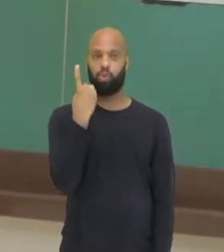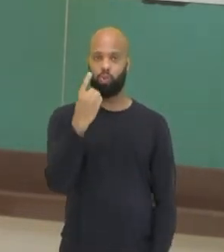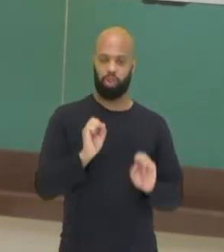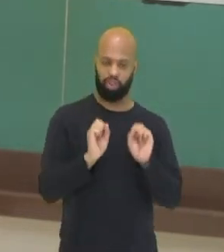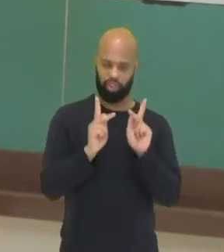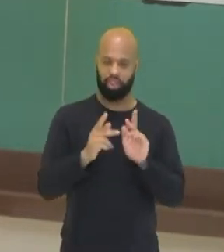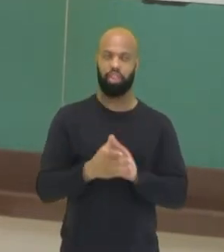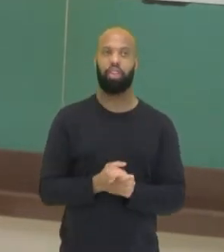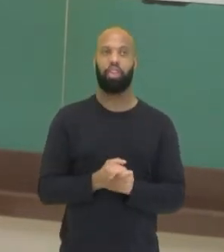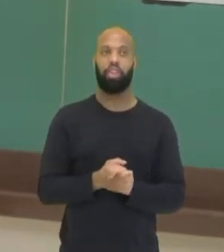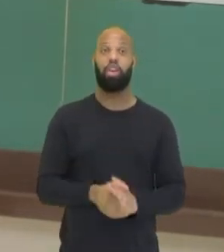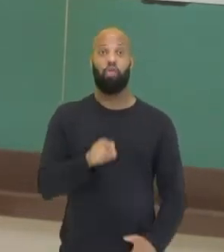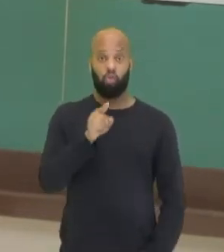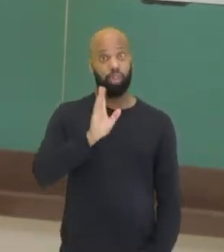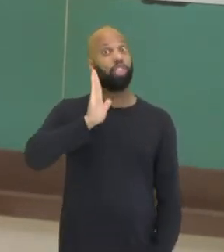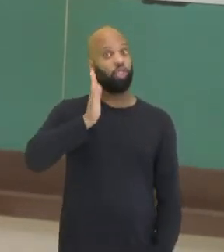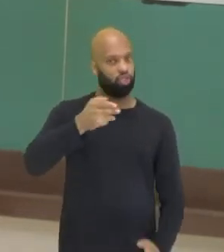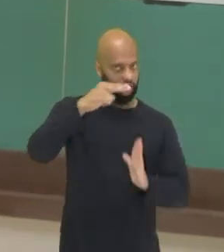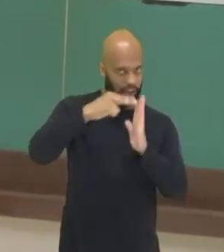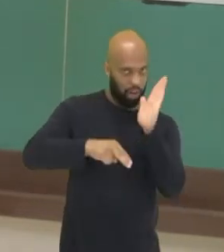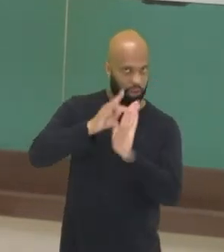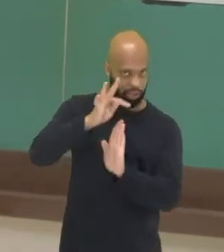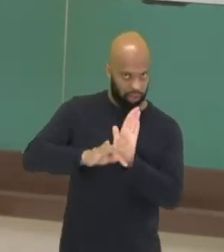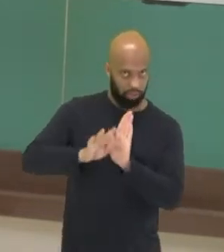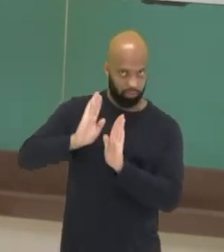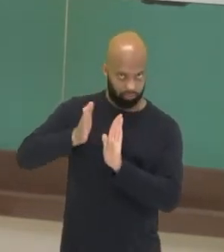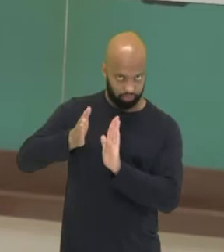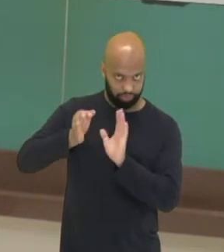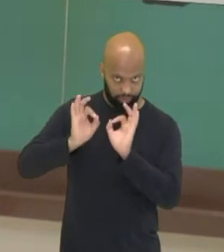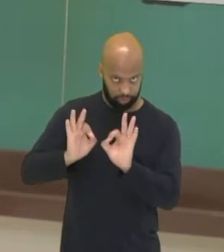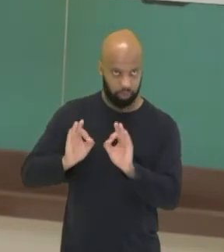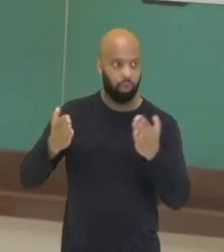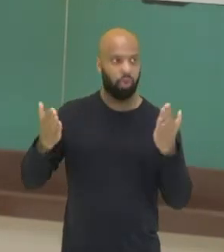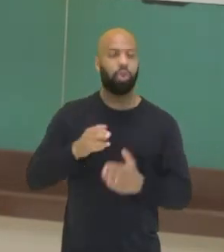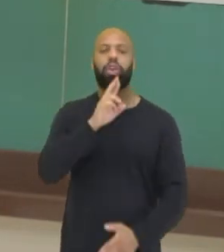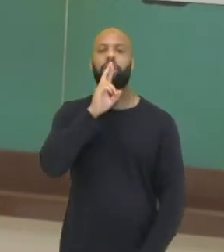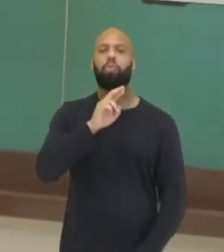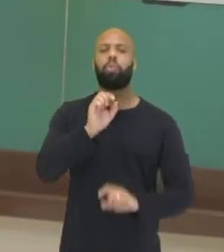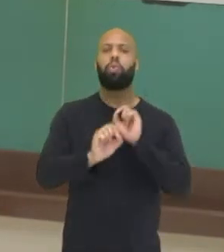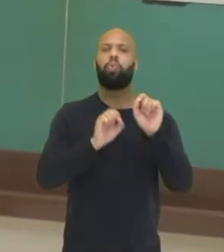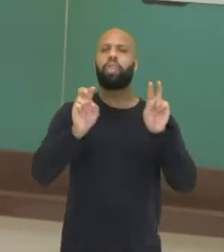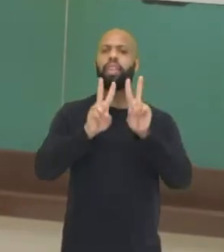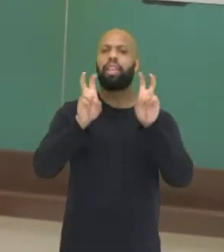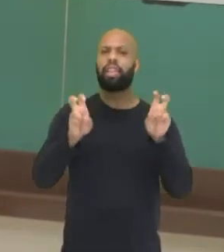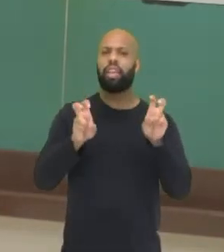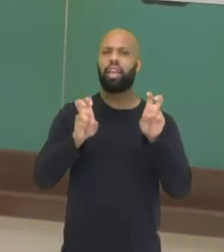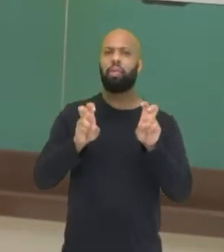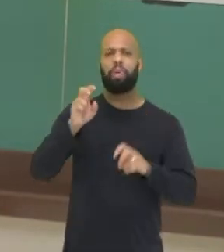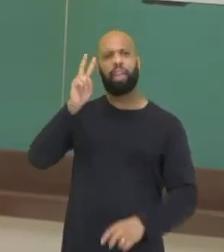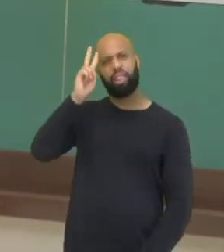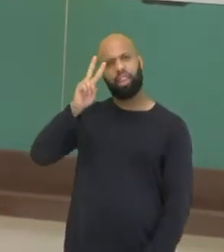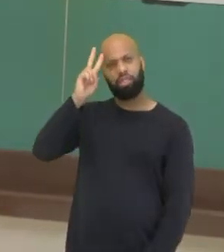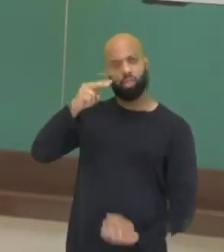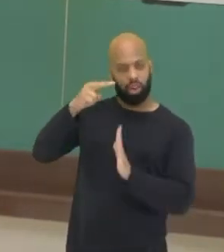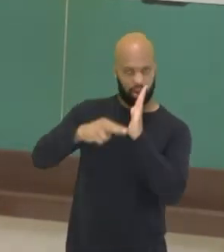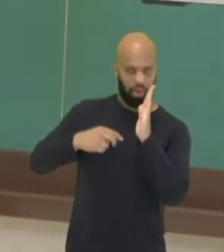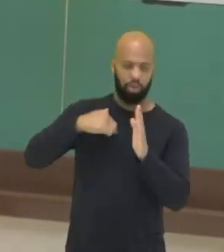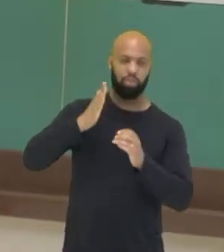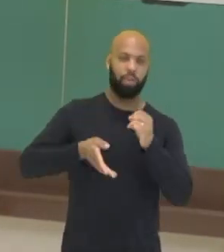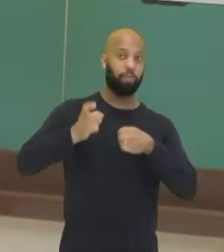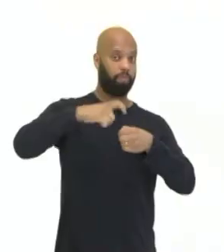1. Após a leitura desse trecho, responda qual é o tema do caso lido. Então, já voltamos.